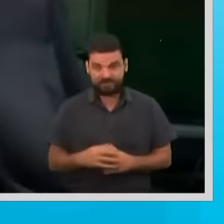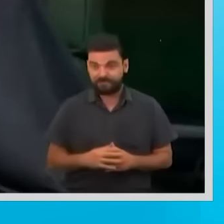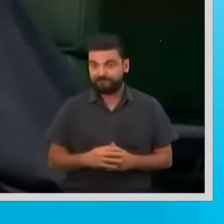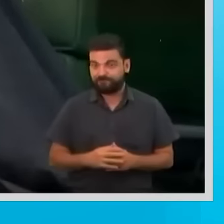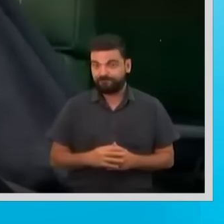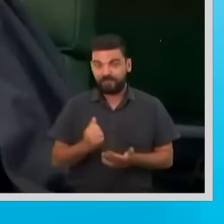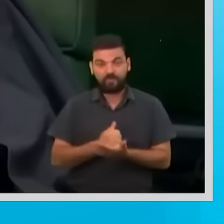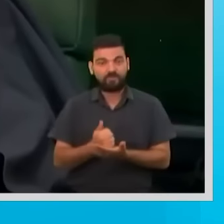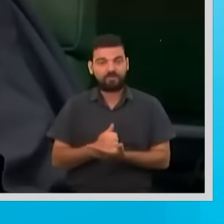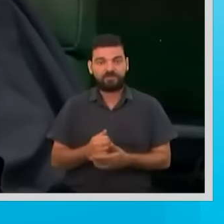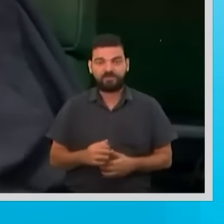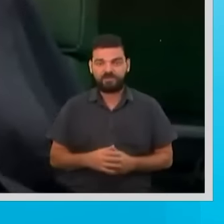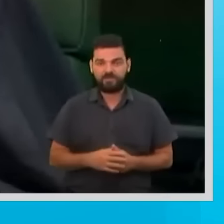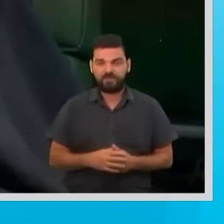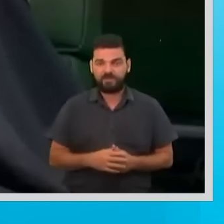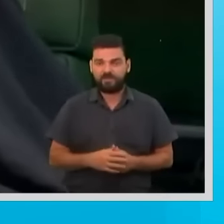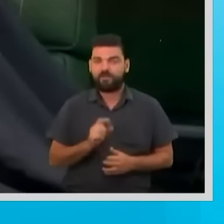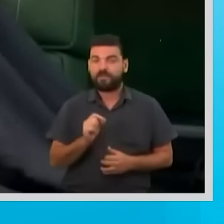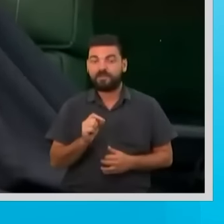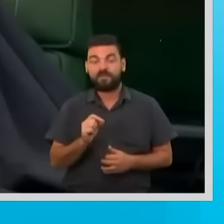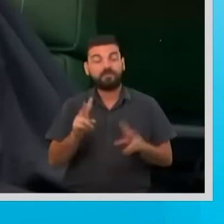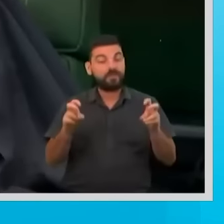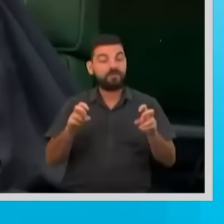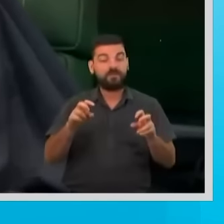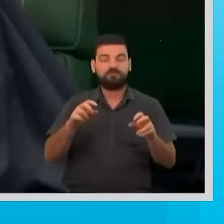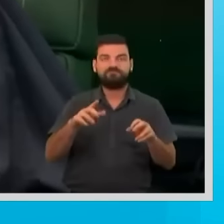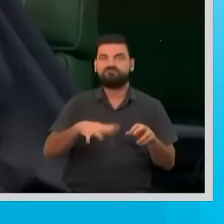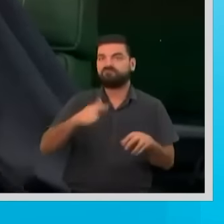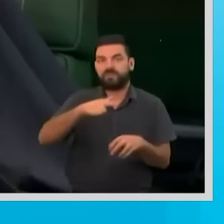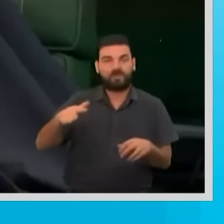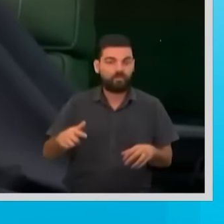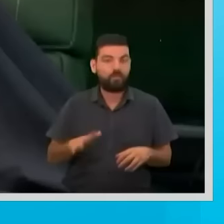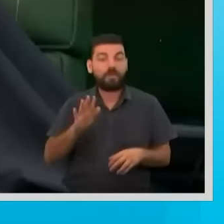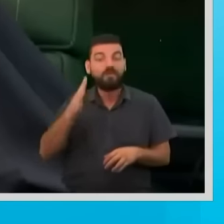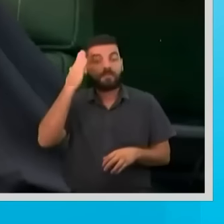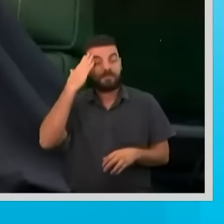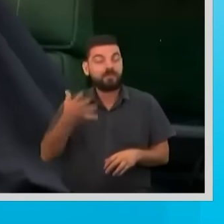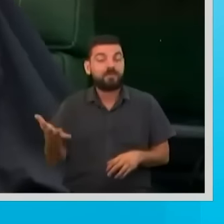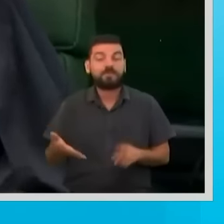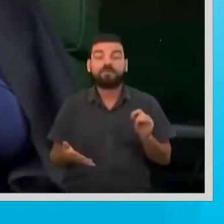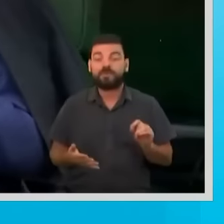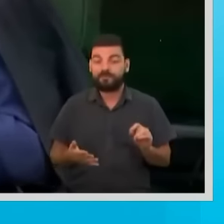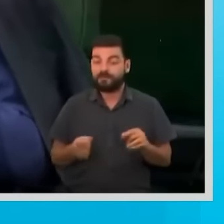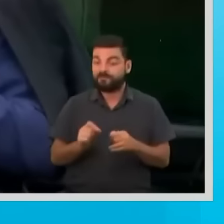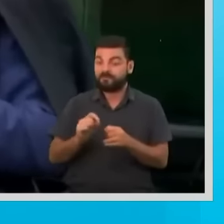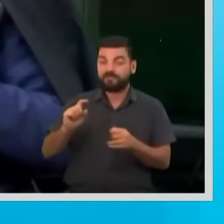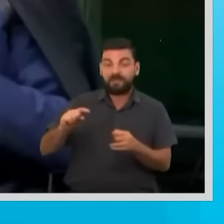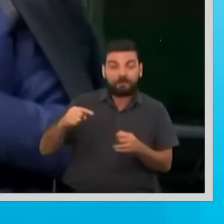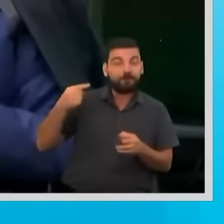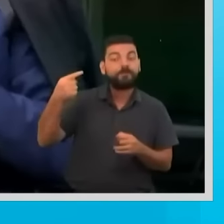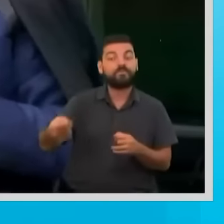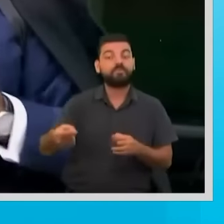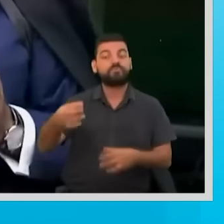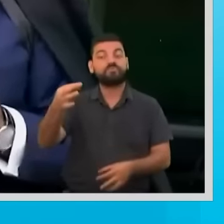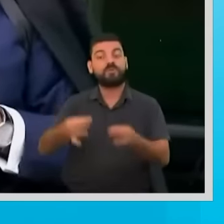aqui diversos outros problemas e eu sou eh completamente sensível às causas que fazem as pessoas ficarem muito